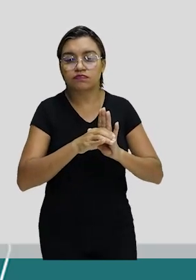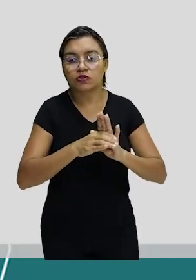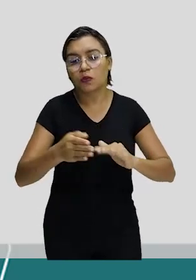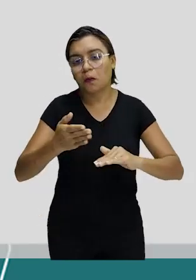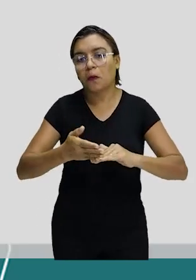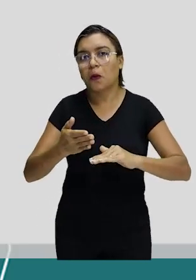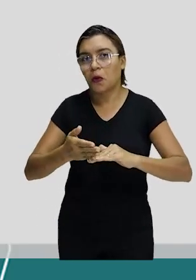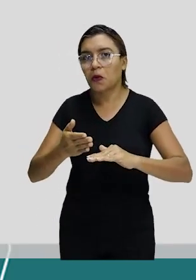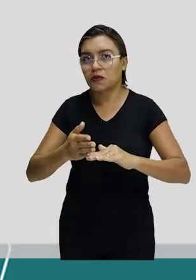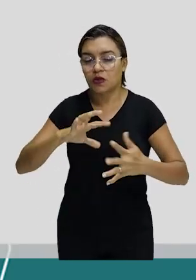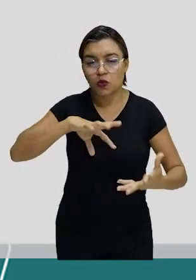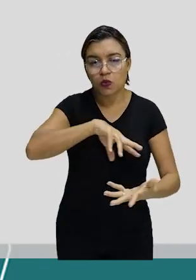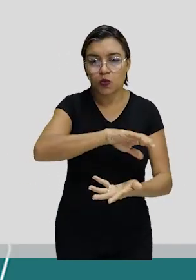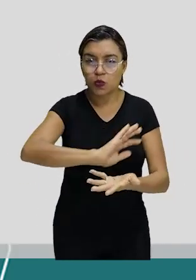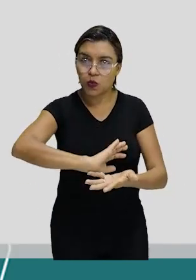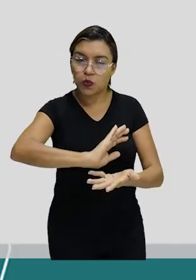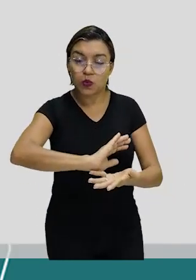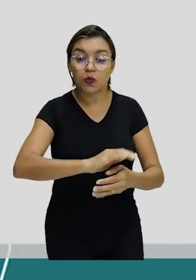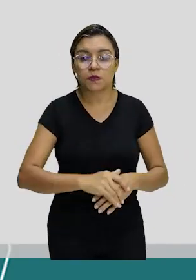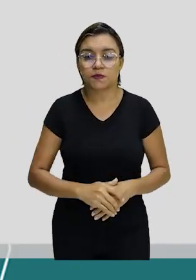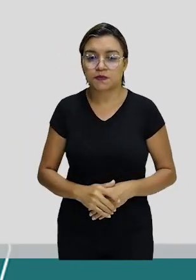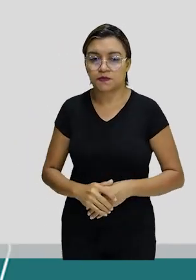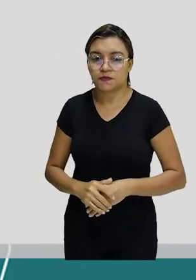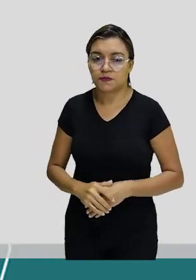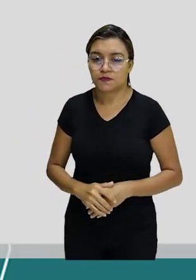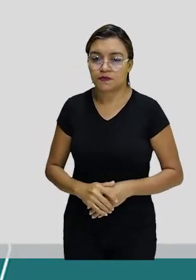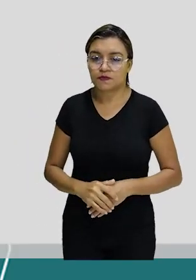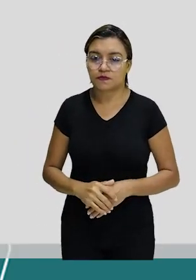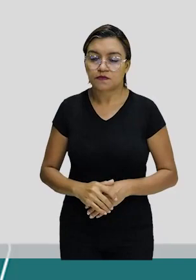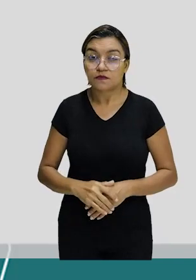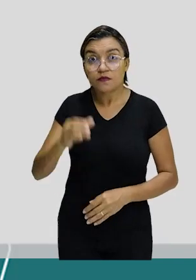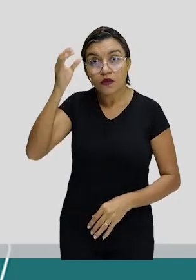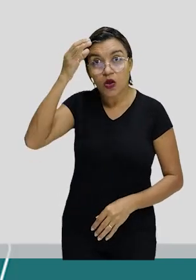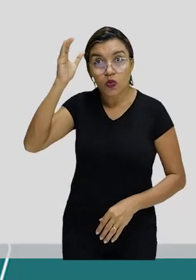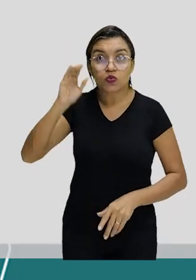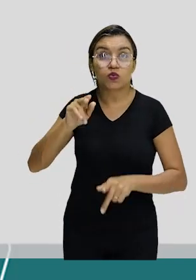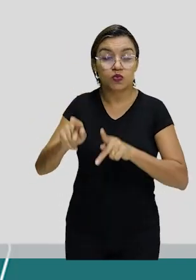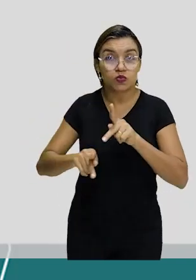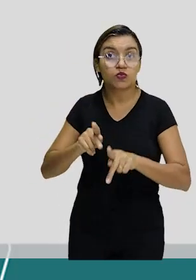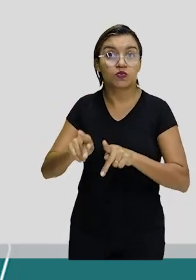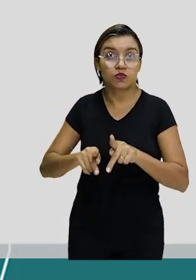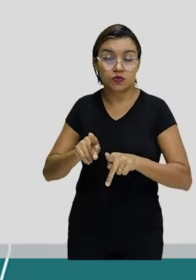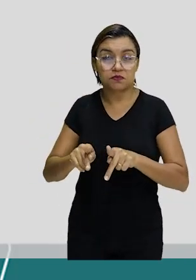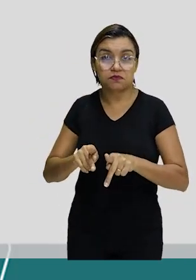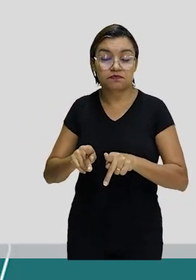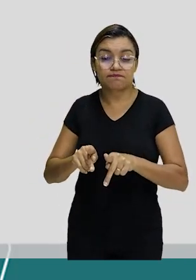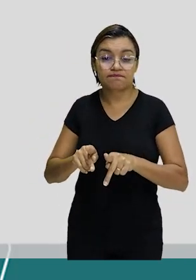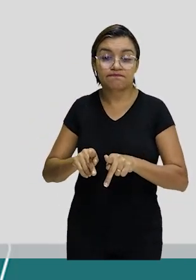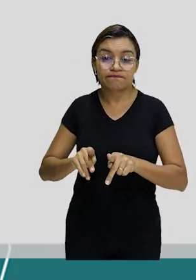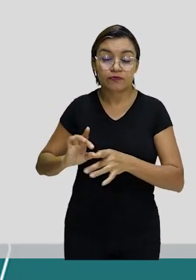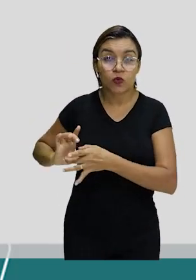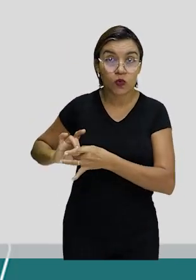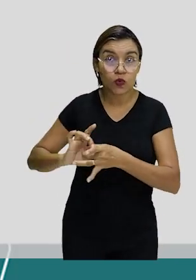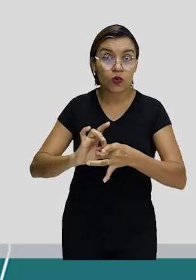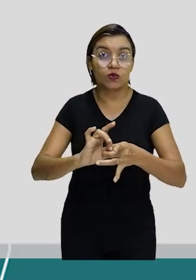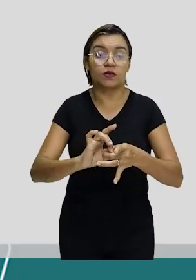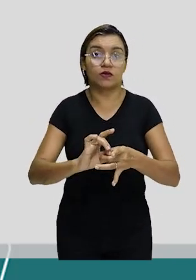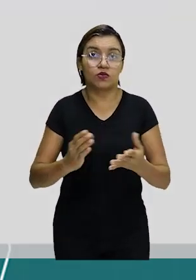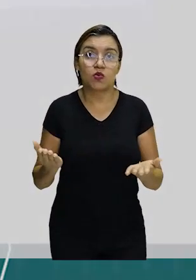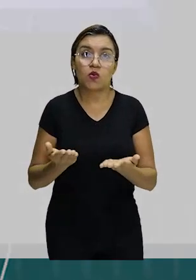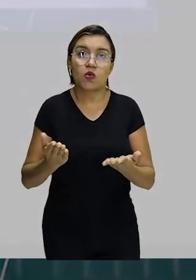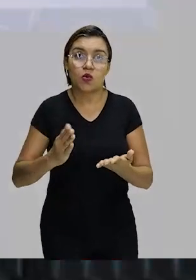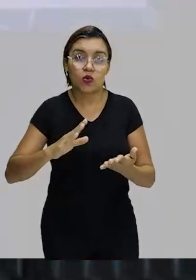pop culture refers to cultural products. A cultura popular nesse contexto atual, nesse